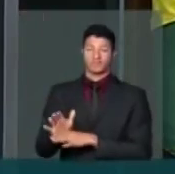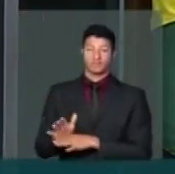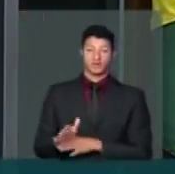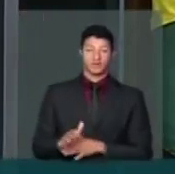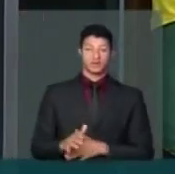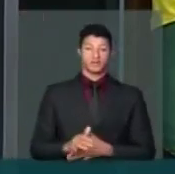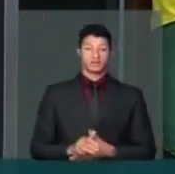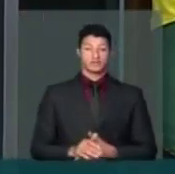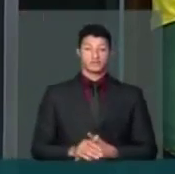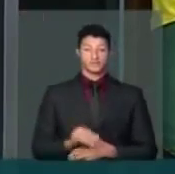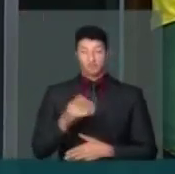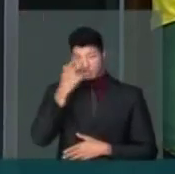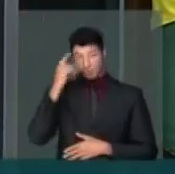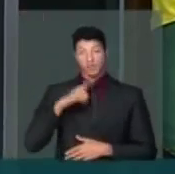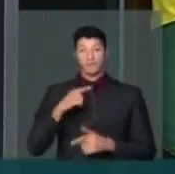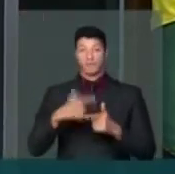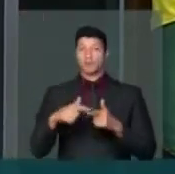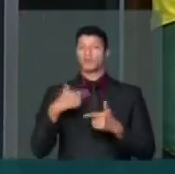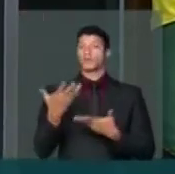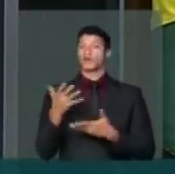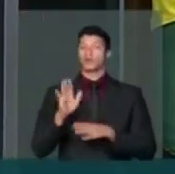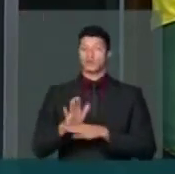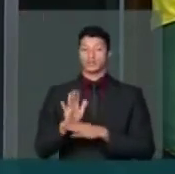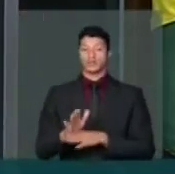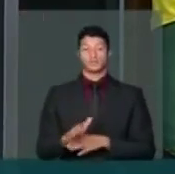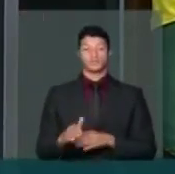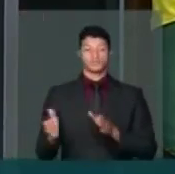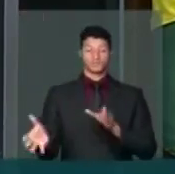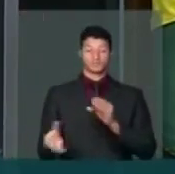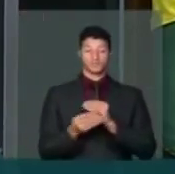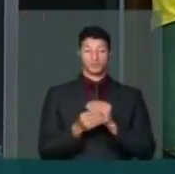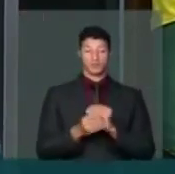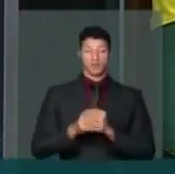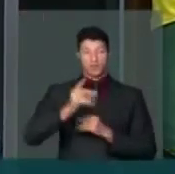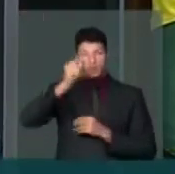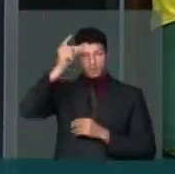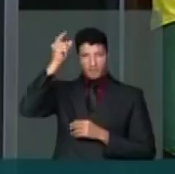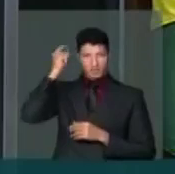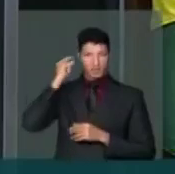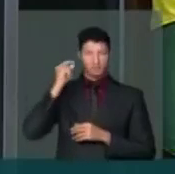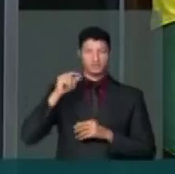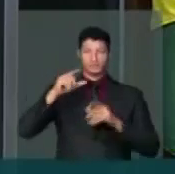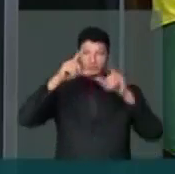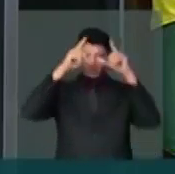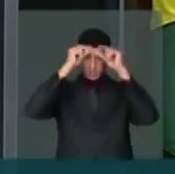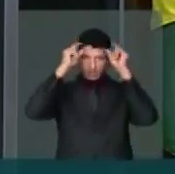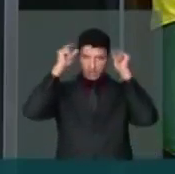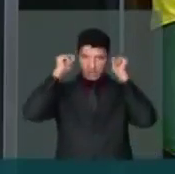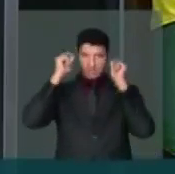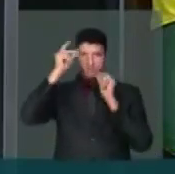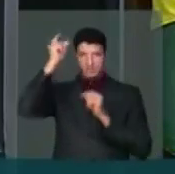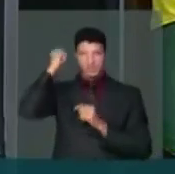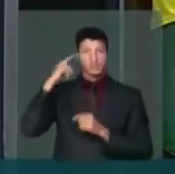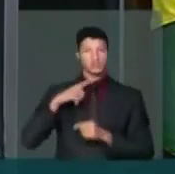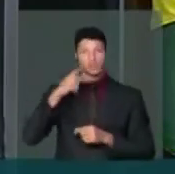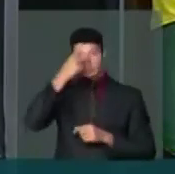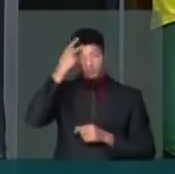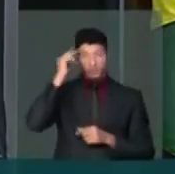Enfim, senhoras e senhores deputados, a Grécia Antiga tinha